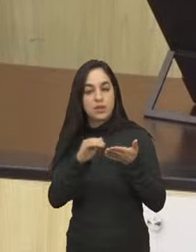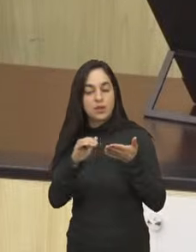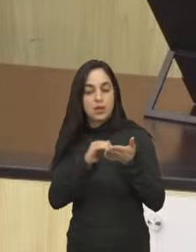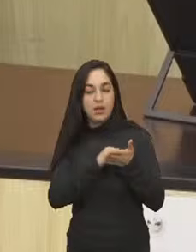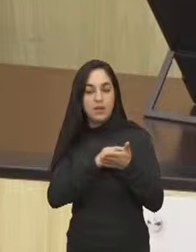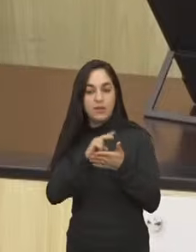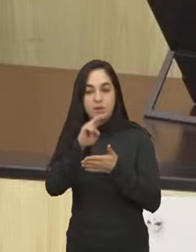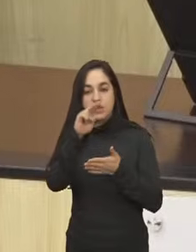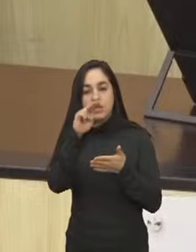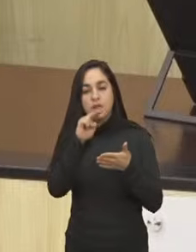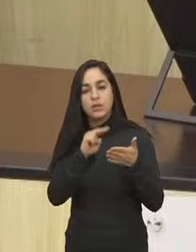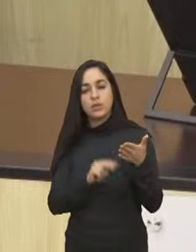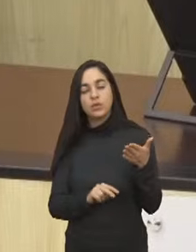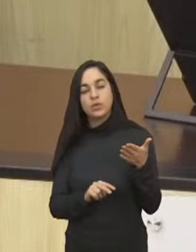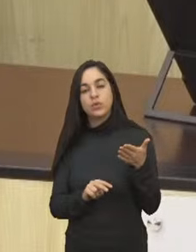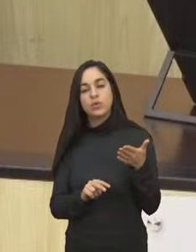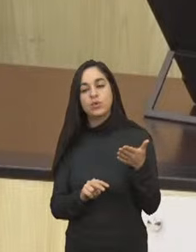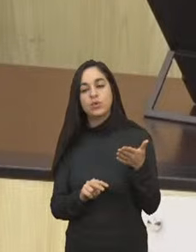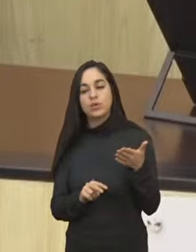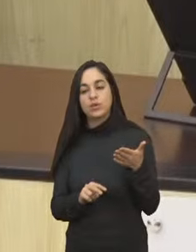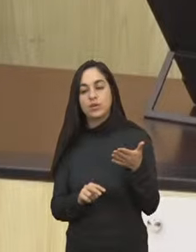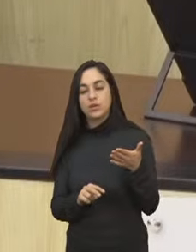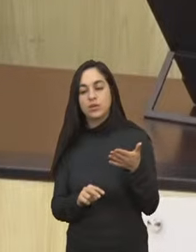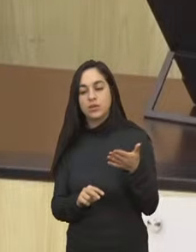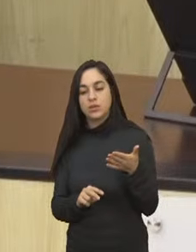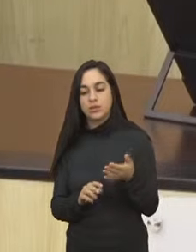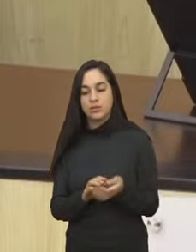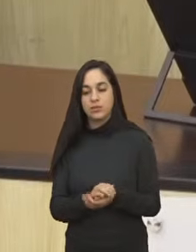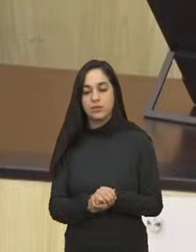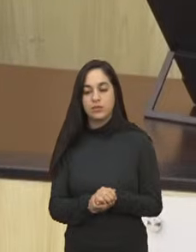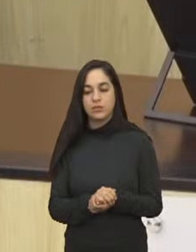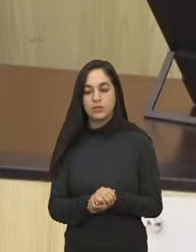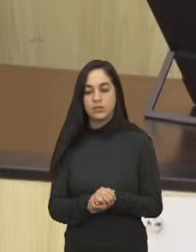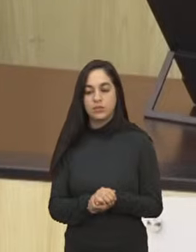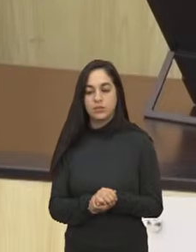leitura da síntese